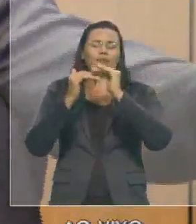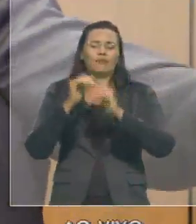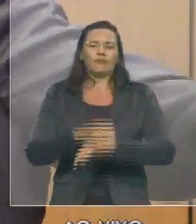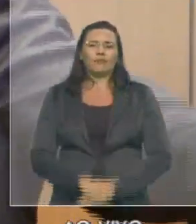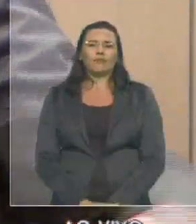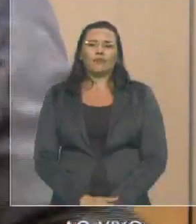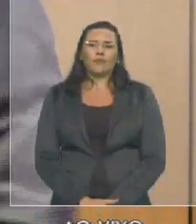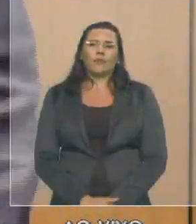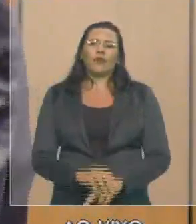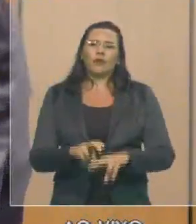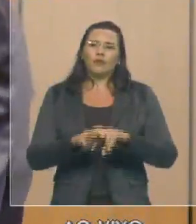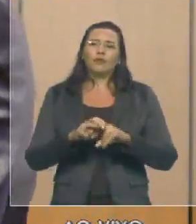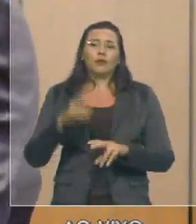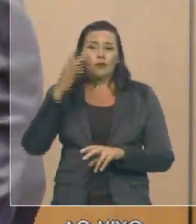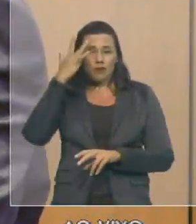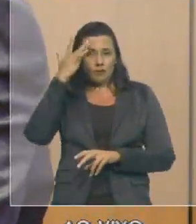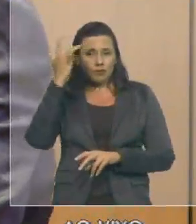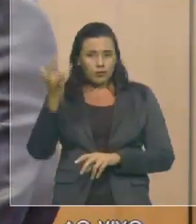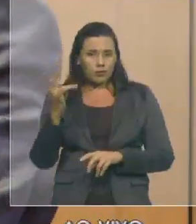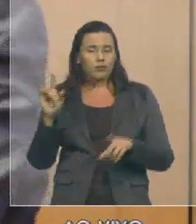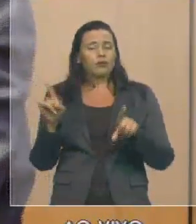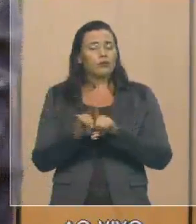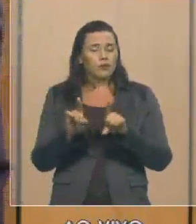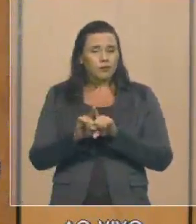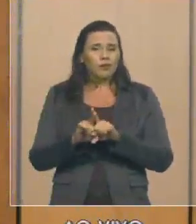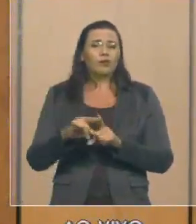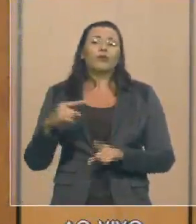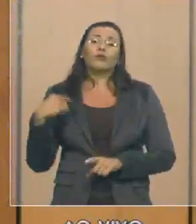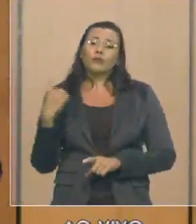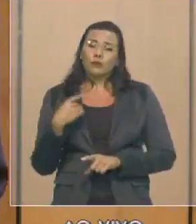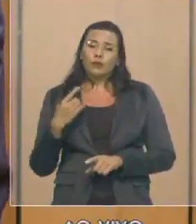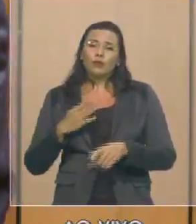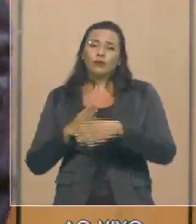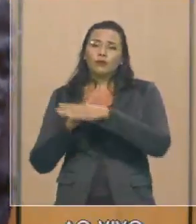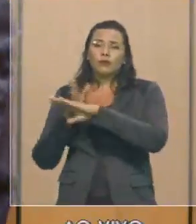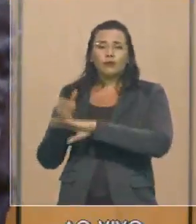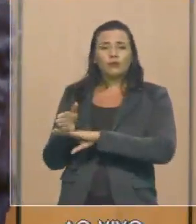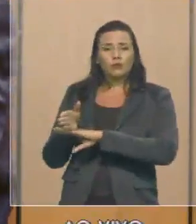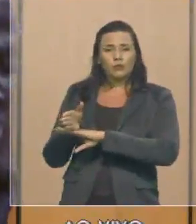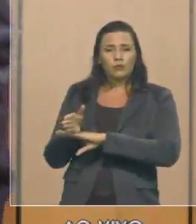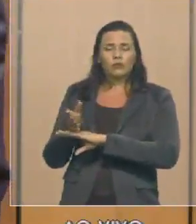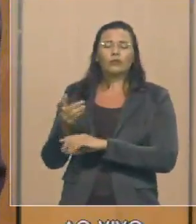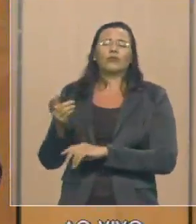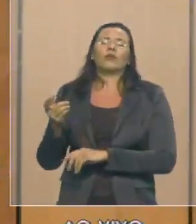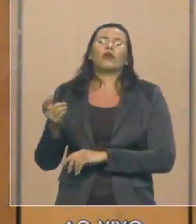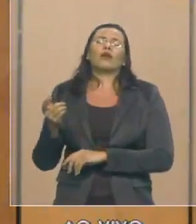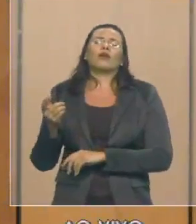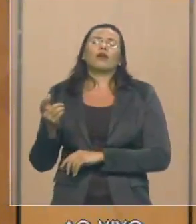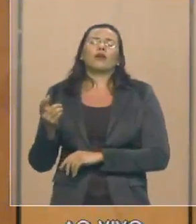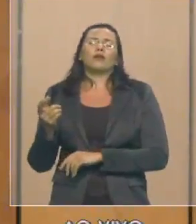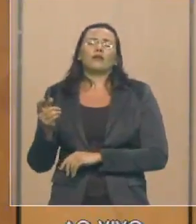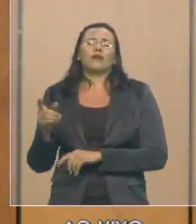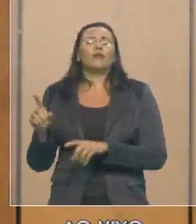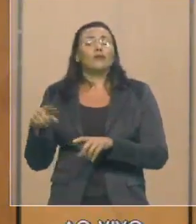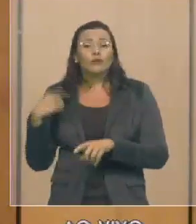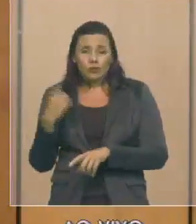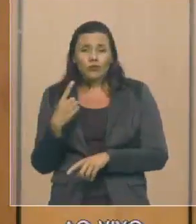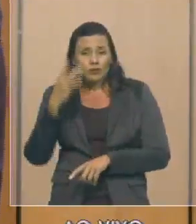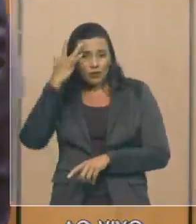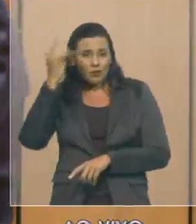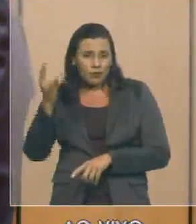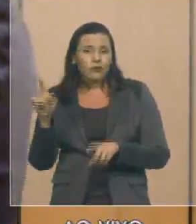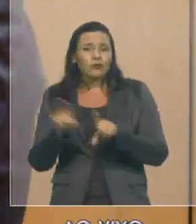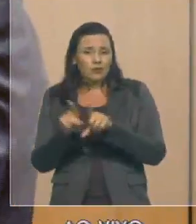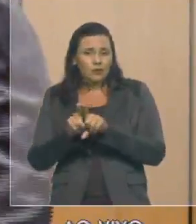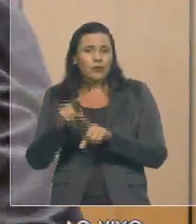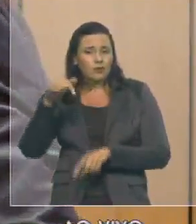aqui também a resposta da mesa. Nós vamos estar apreciando o nosso projeto de lei que vai regulamentar a carcinicultura no Estado do Maranhão. Eu falava